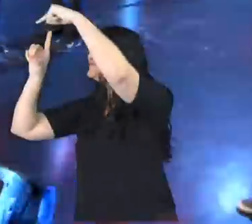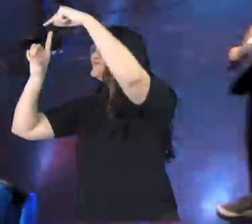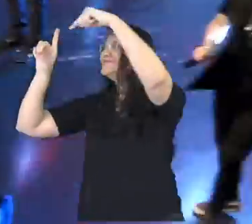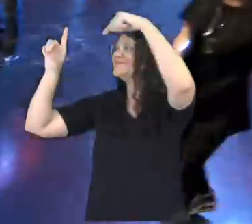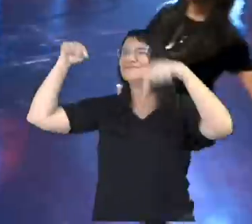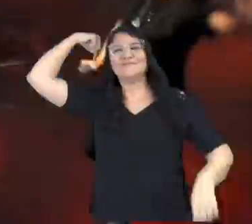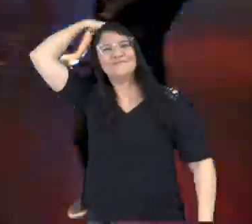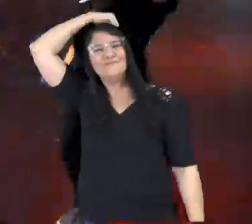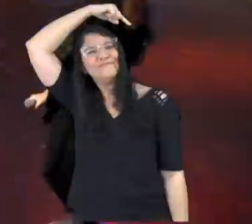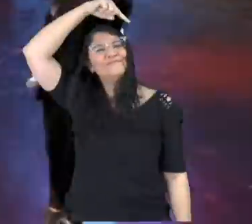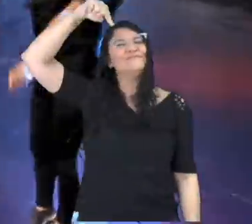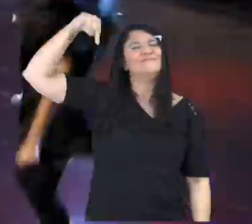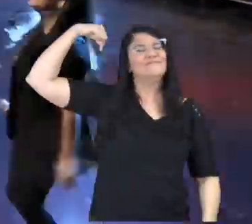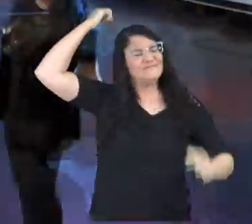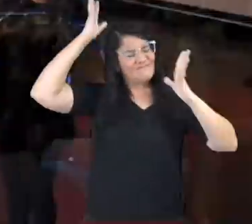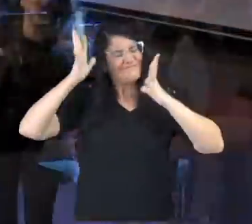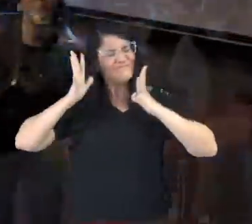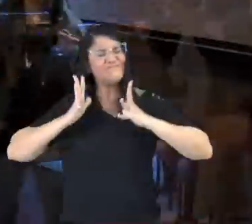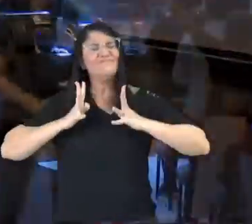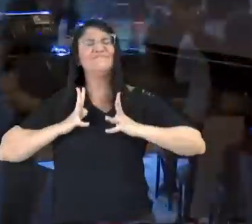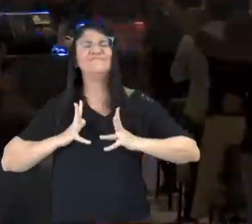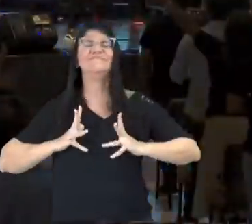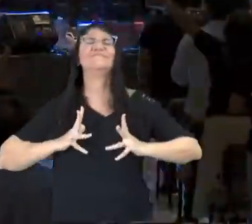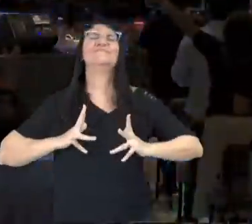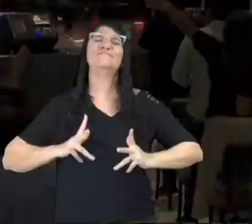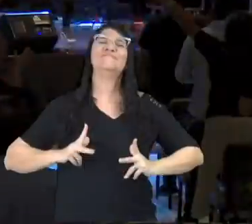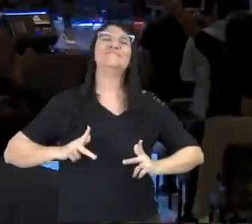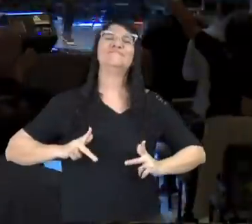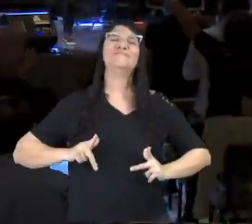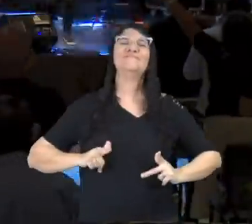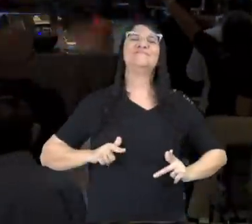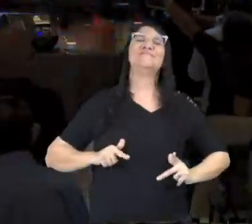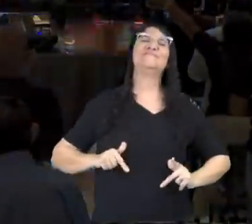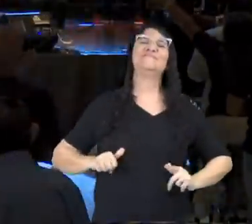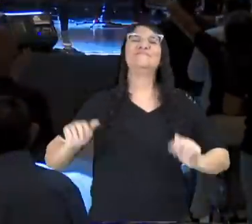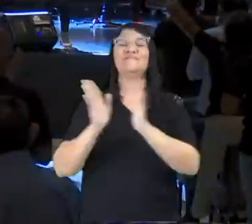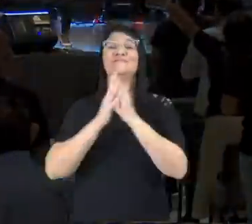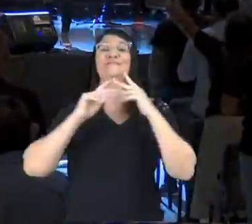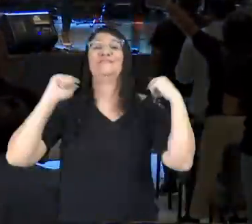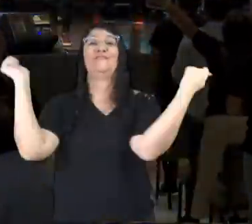santo, santo. Cante aleluia.